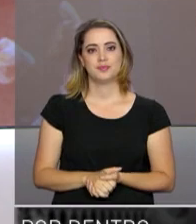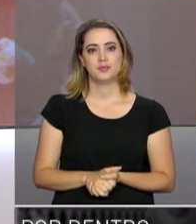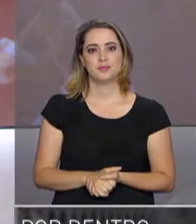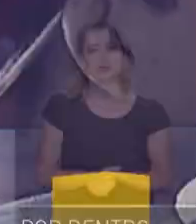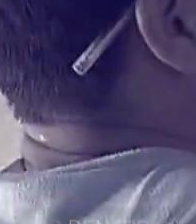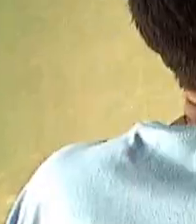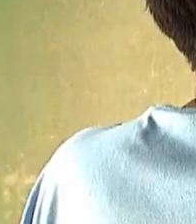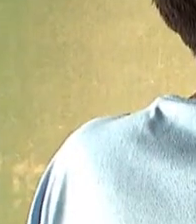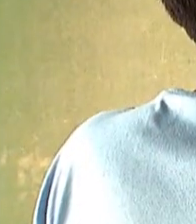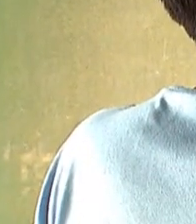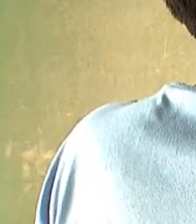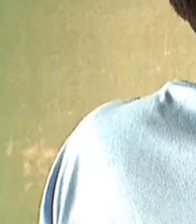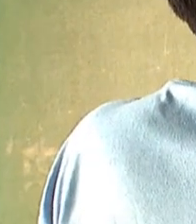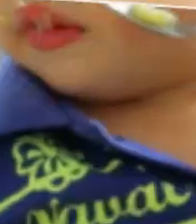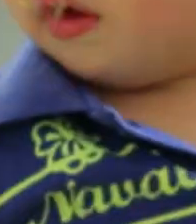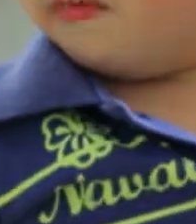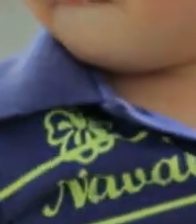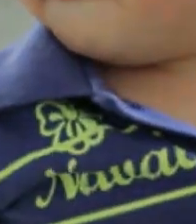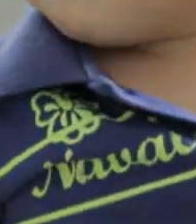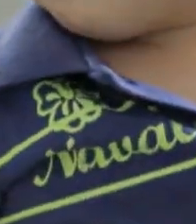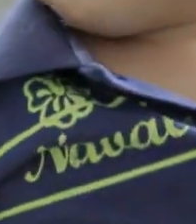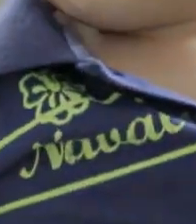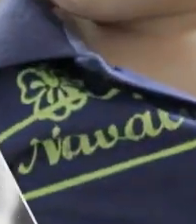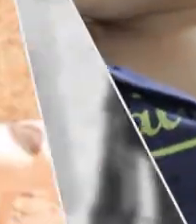Tchau. Tchau.